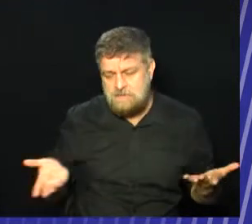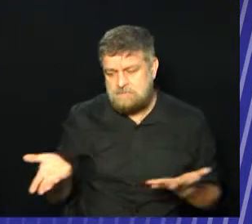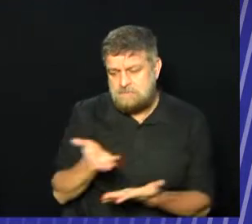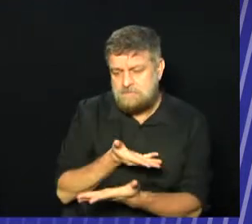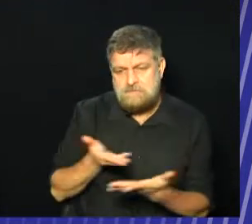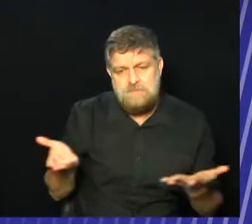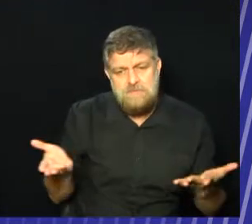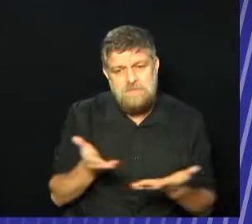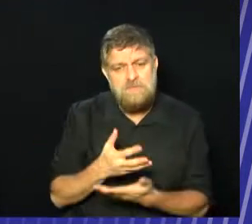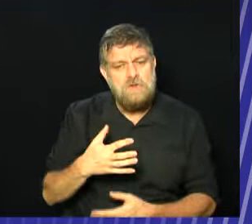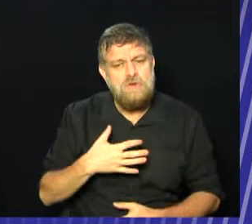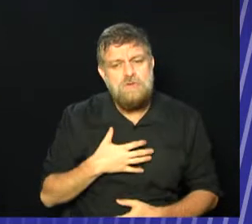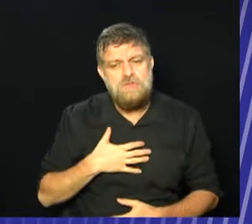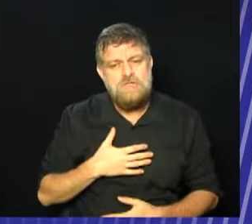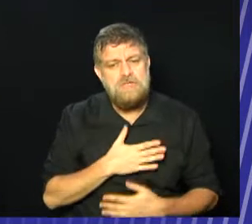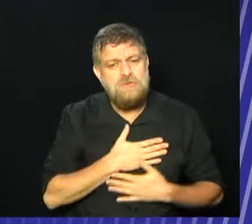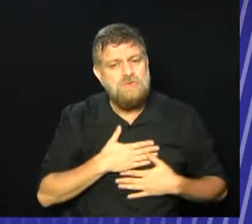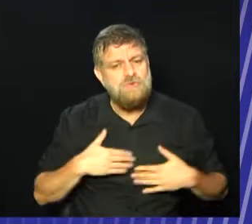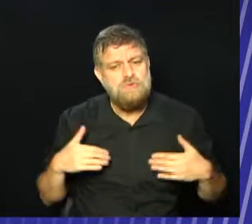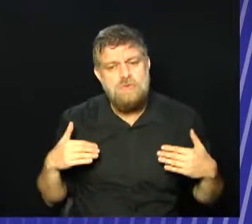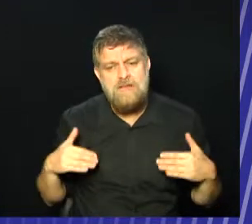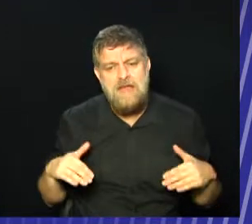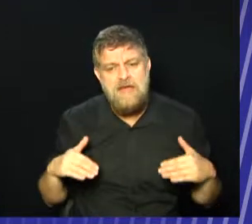leve. Então, não